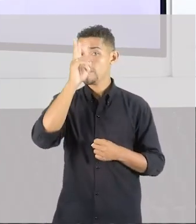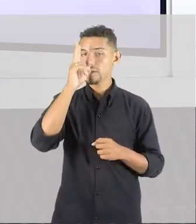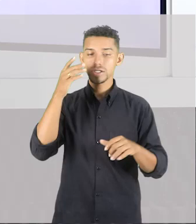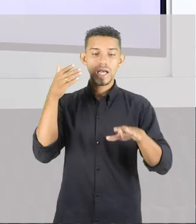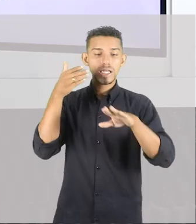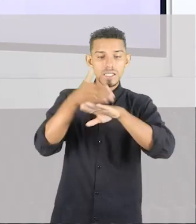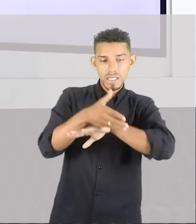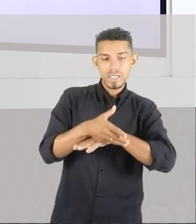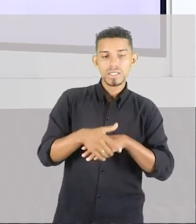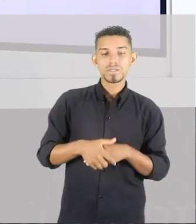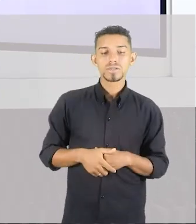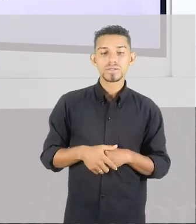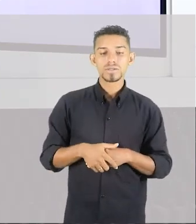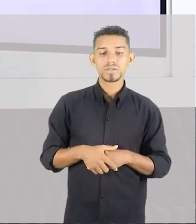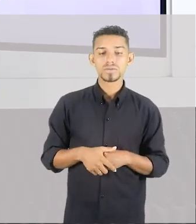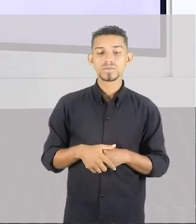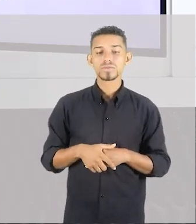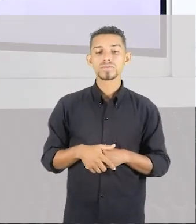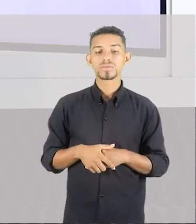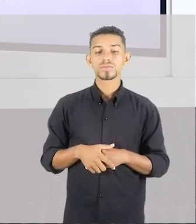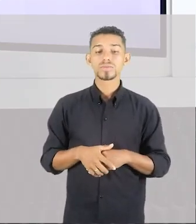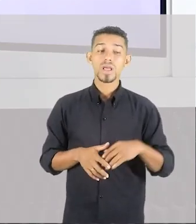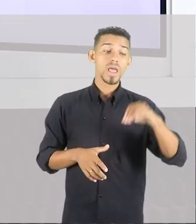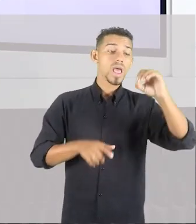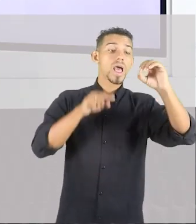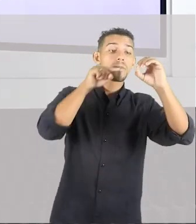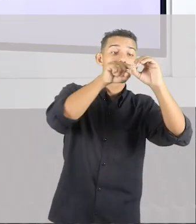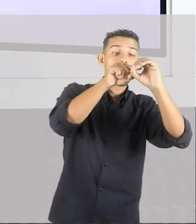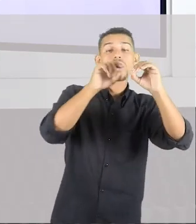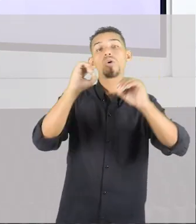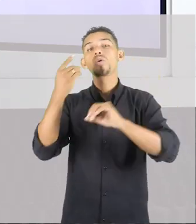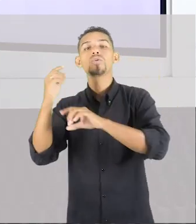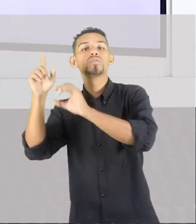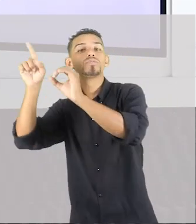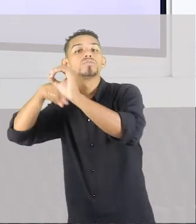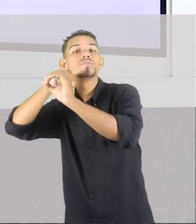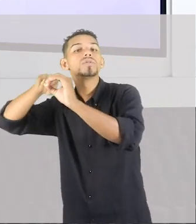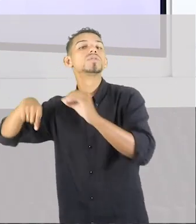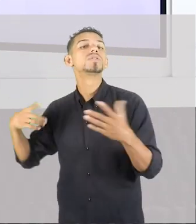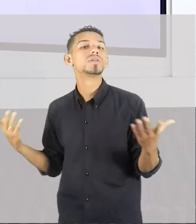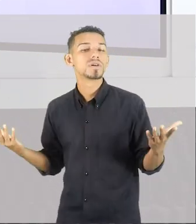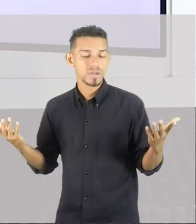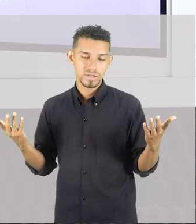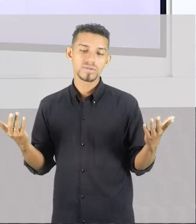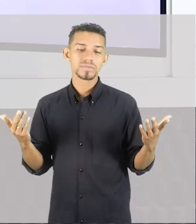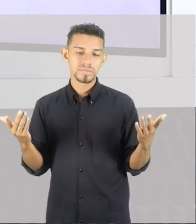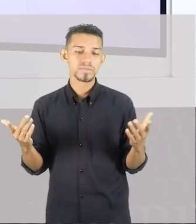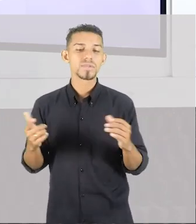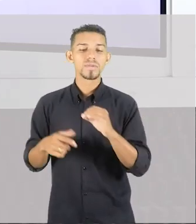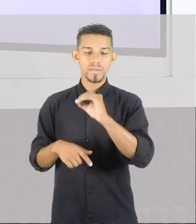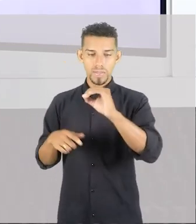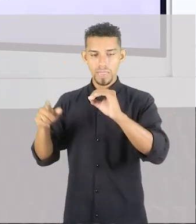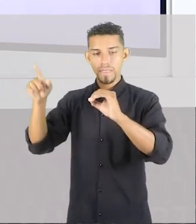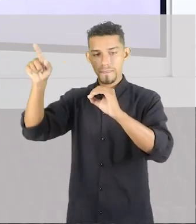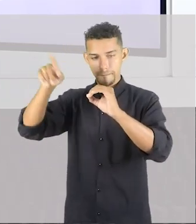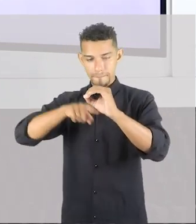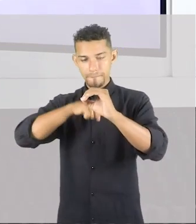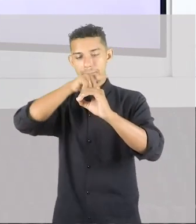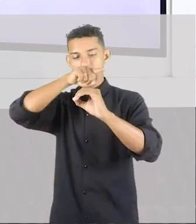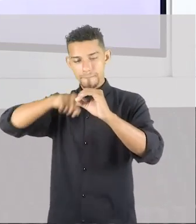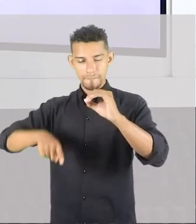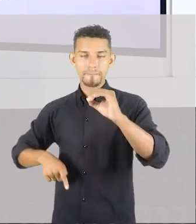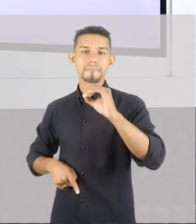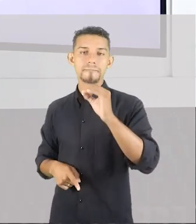papel. Então, ó, como ficaria o símbolo aqui, ó? Força magnética entrando no plano do papel. Entrando aqui,